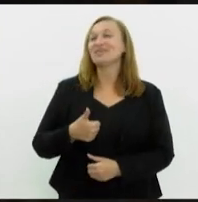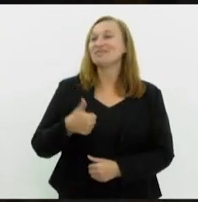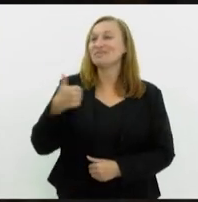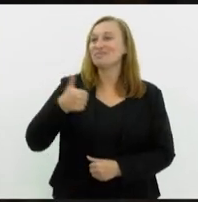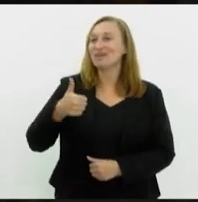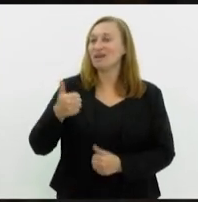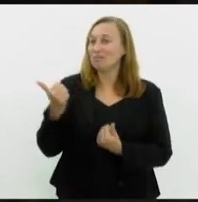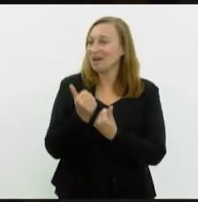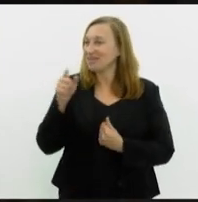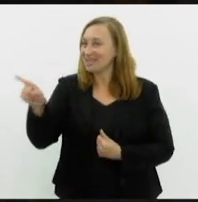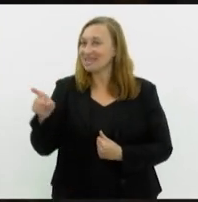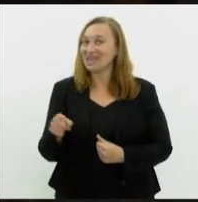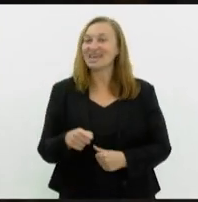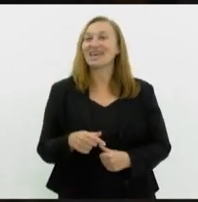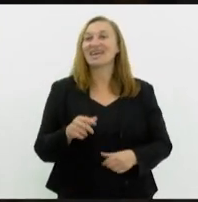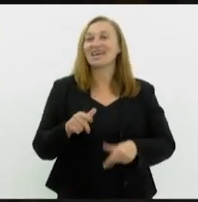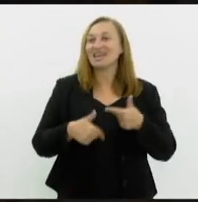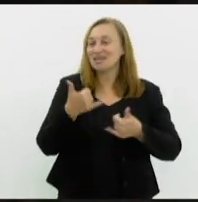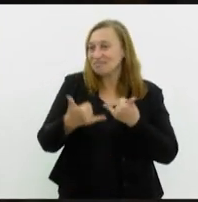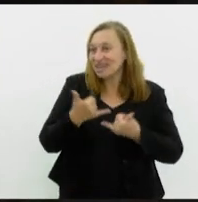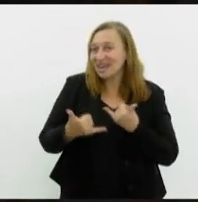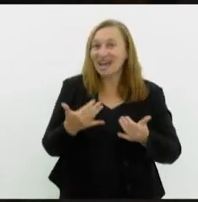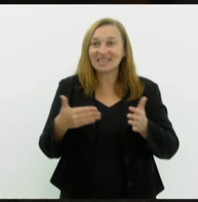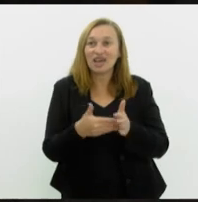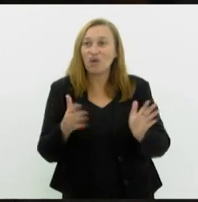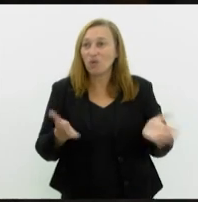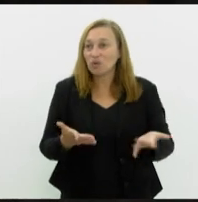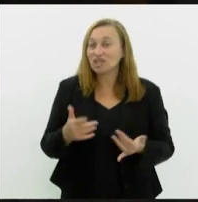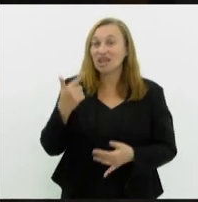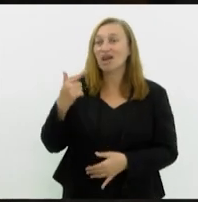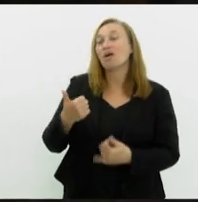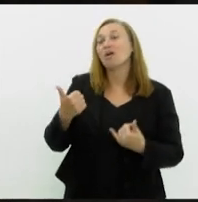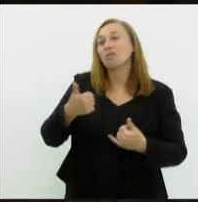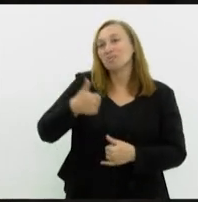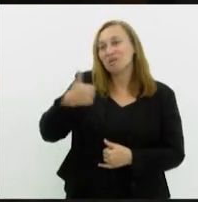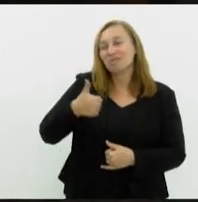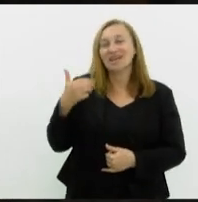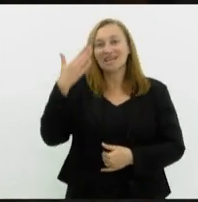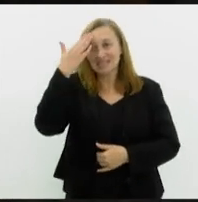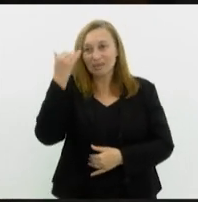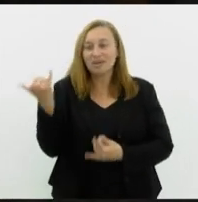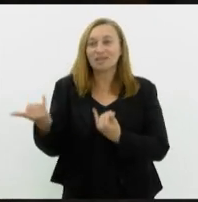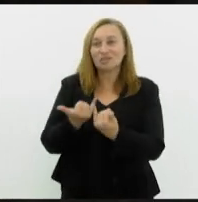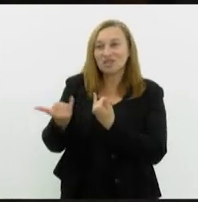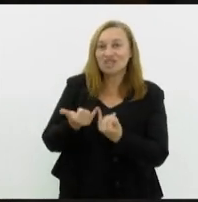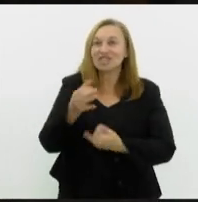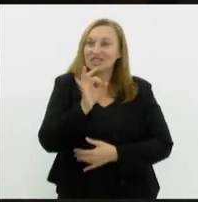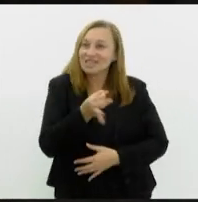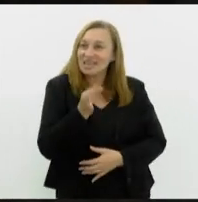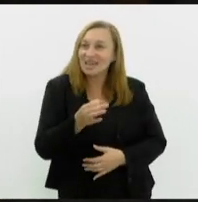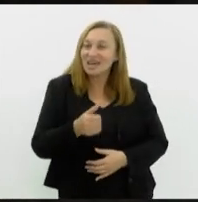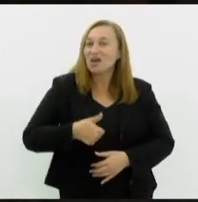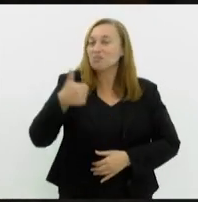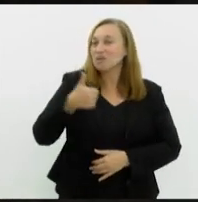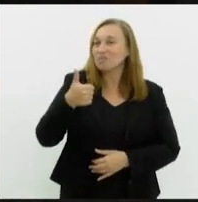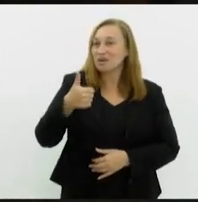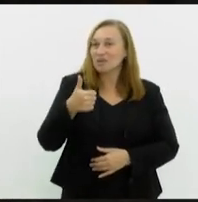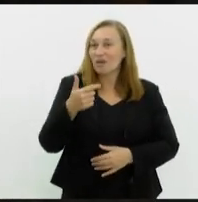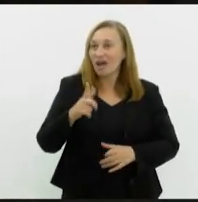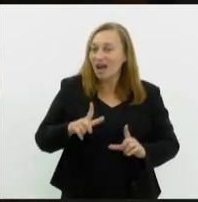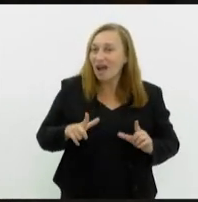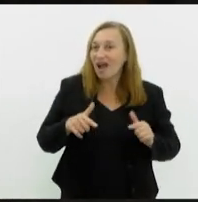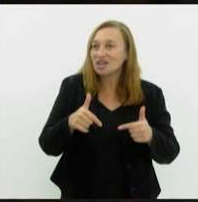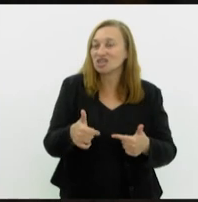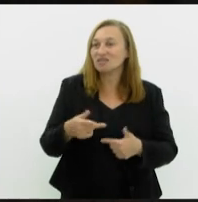até hoje, que ele foi o primeiro a estar sabendo da notícia, de fato, e o primeiro a se posicionar